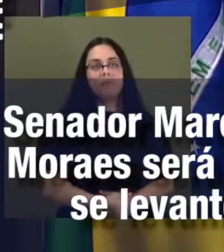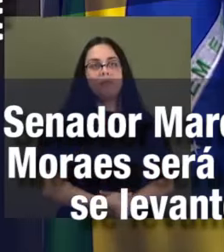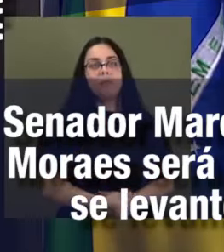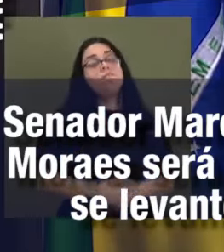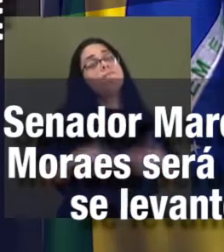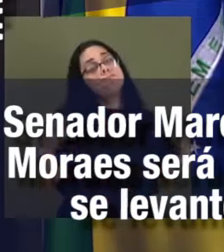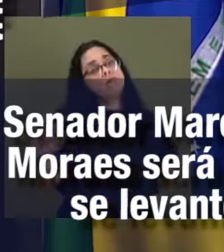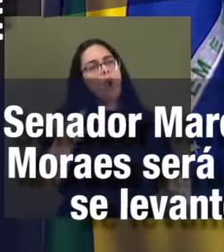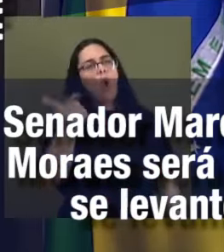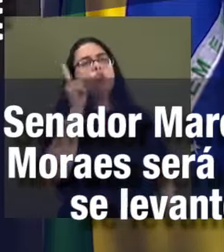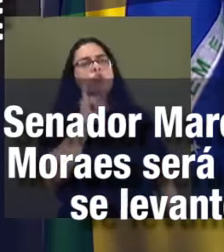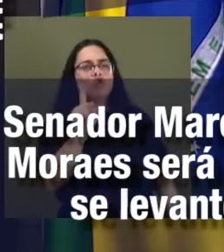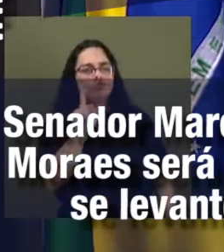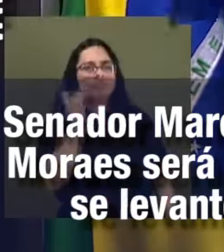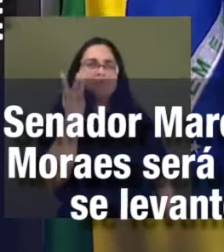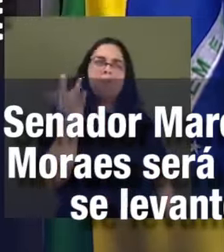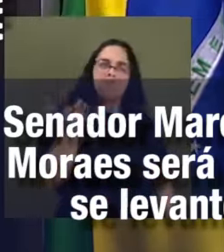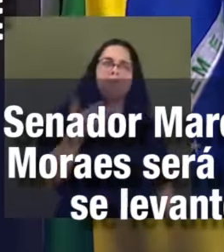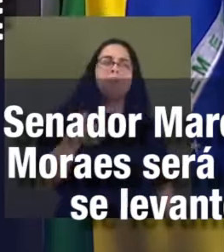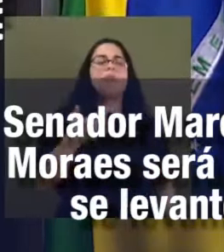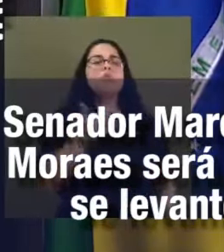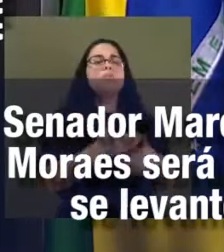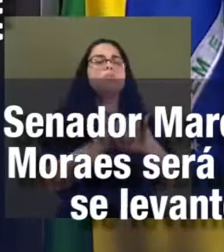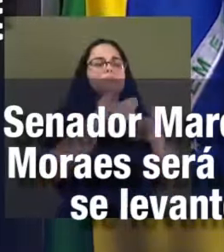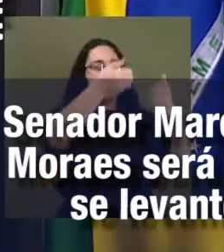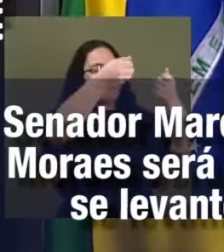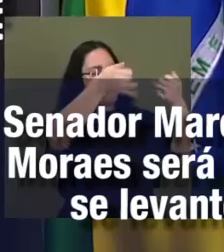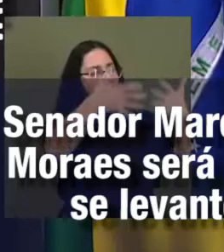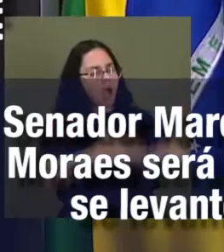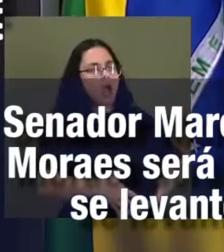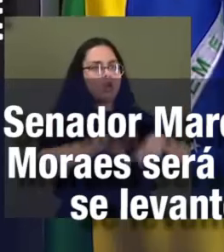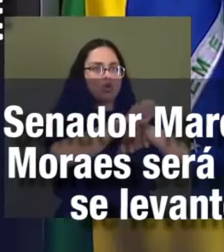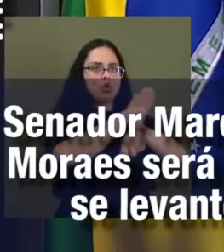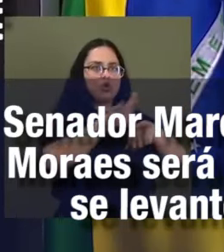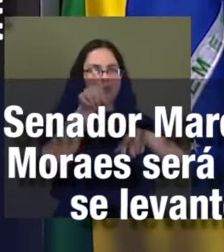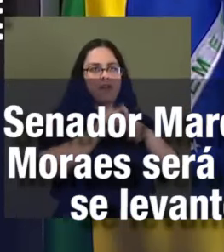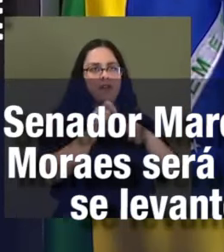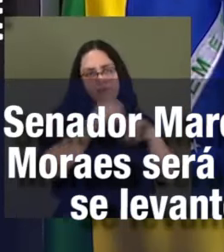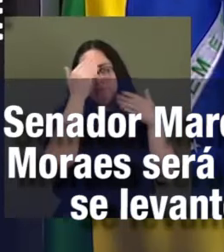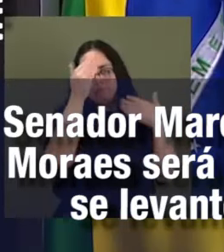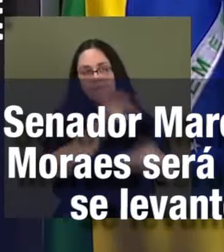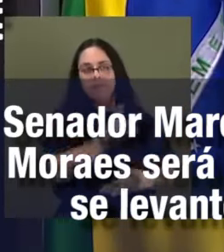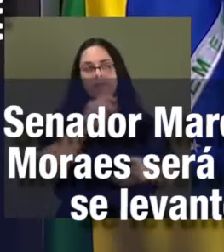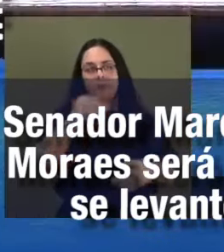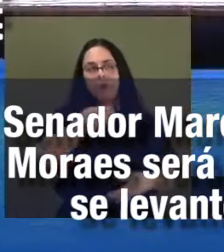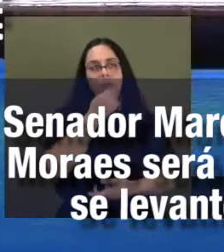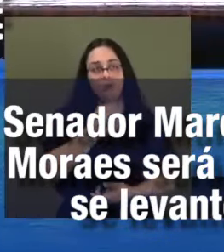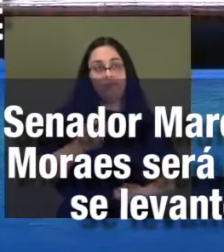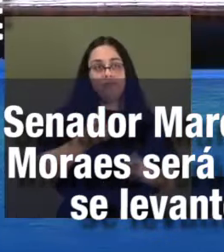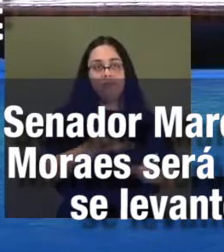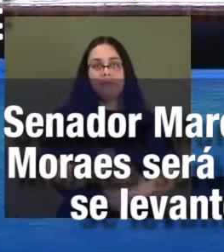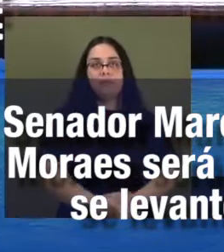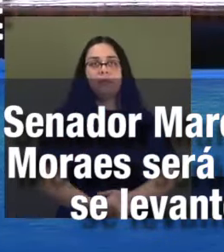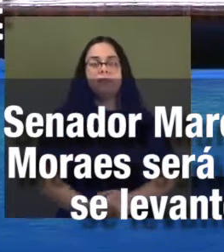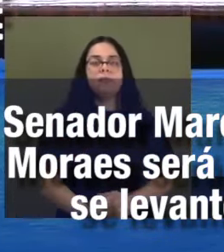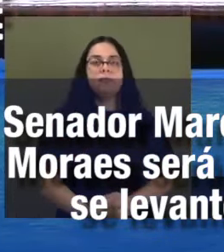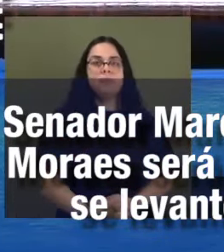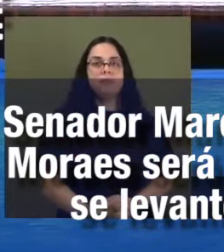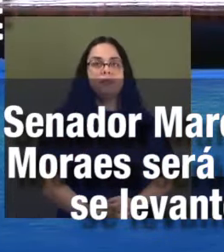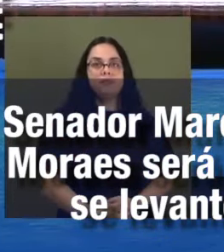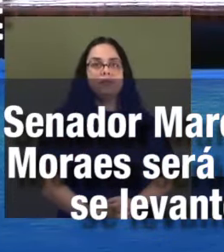em outro dia ou amanhã, eu vou começar a relatar todos os crimes contra a Constituição que ele tem cometido. Muito obrigado, presidente, pela oportunidade de falar.